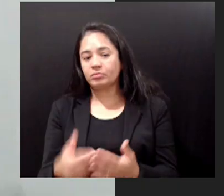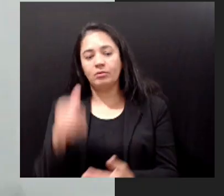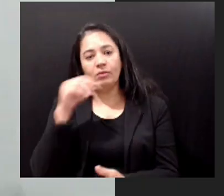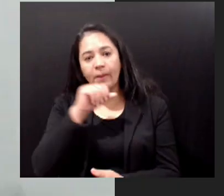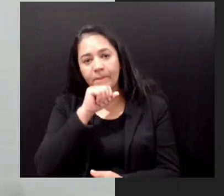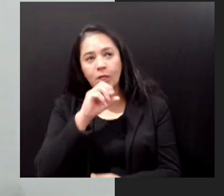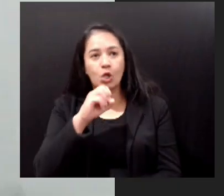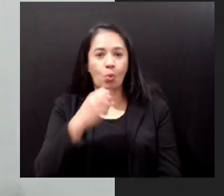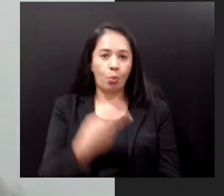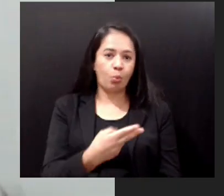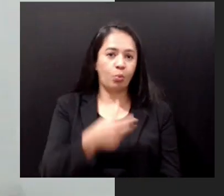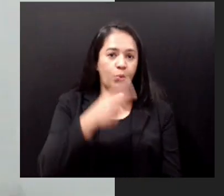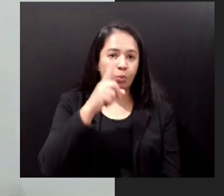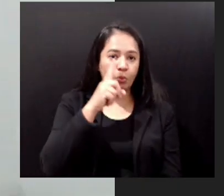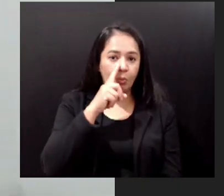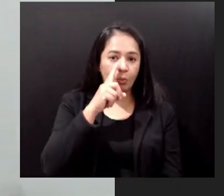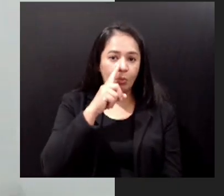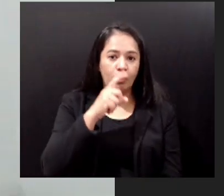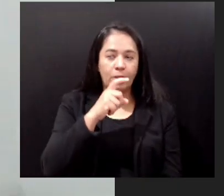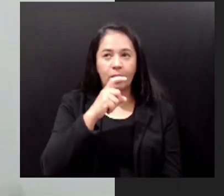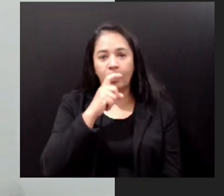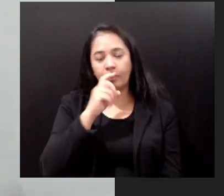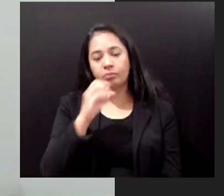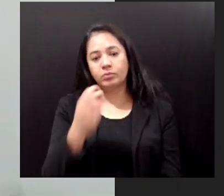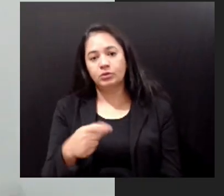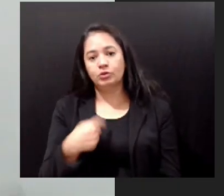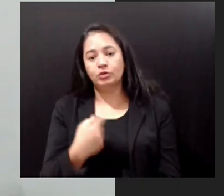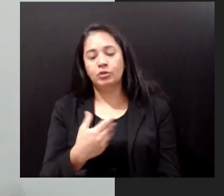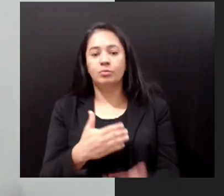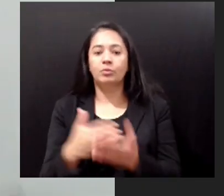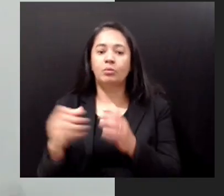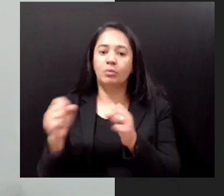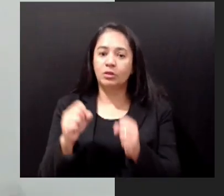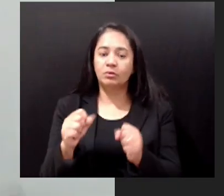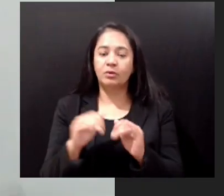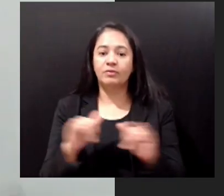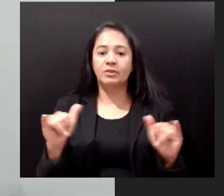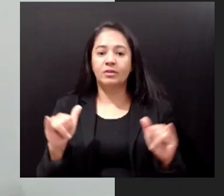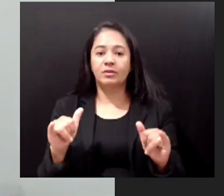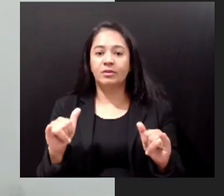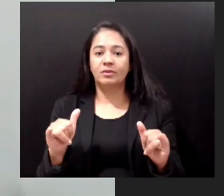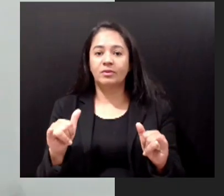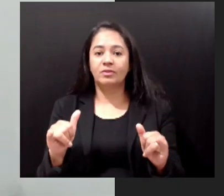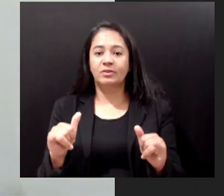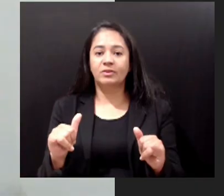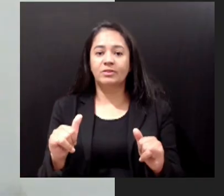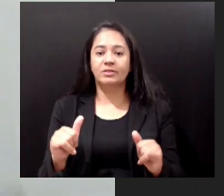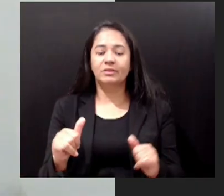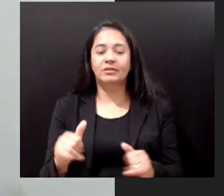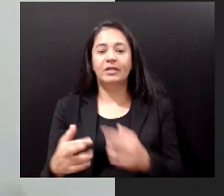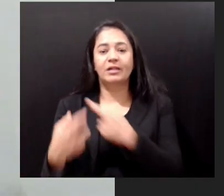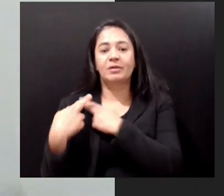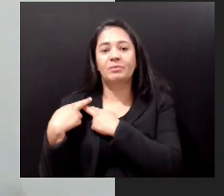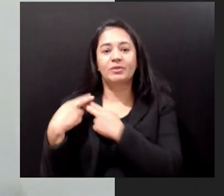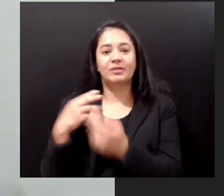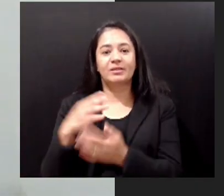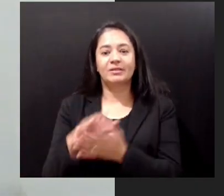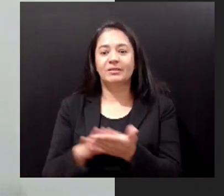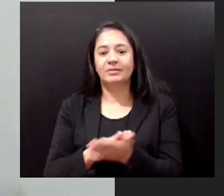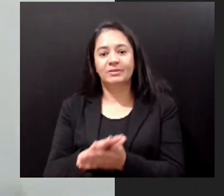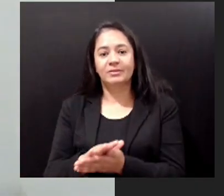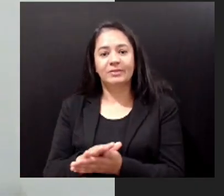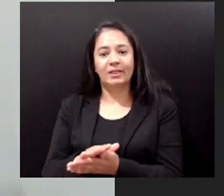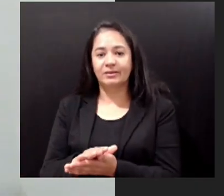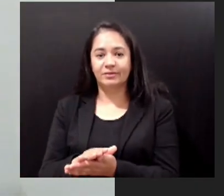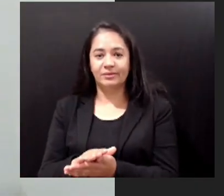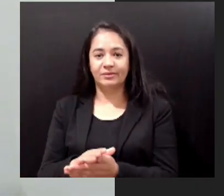pai, no início nós podemos afirmar de que ele não tem nenhuma responsabilidade alimentar com